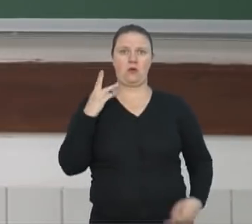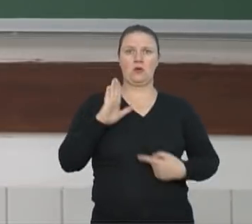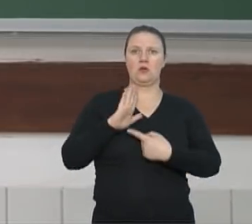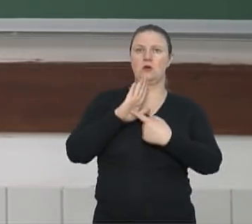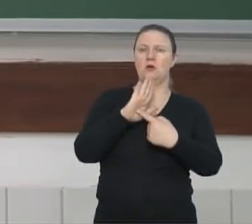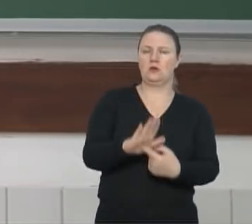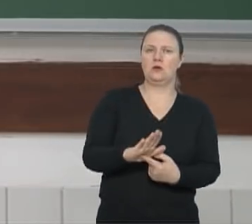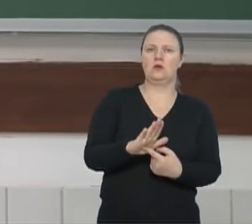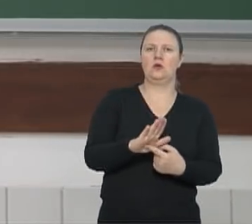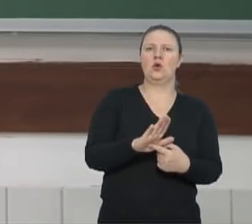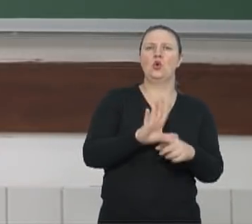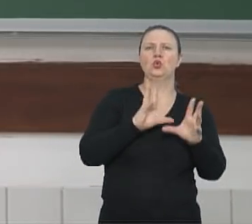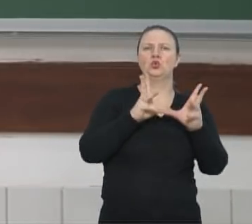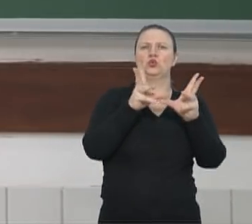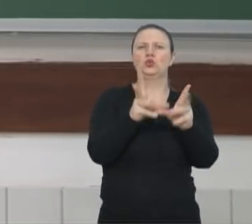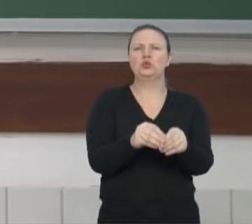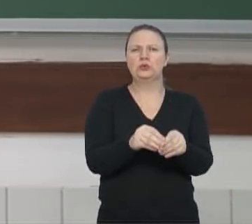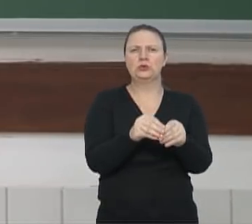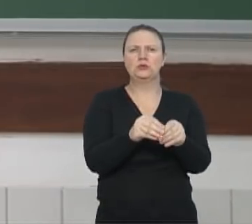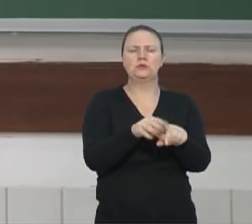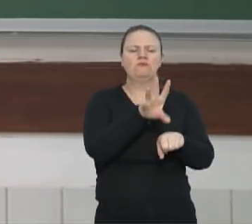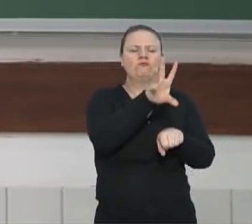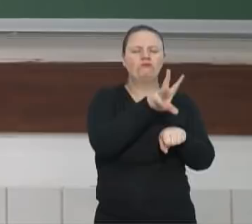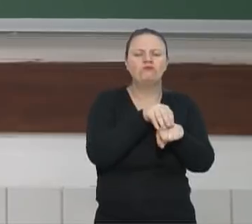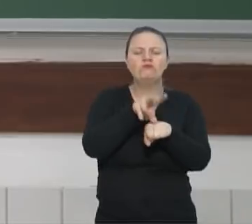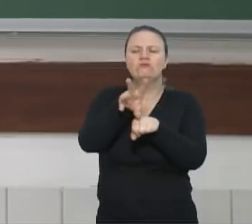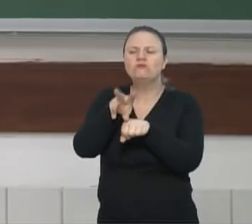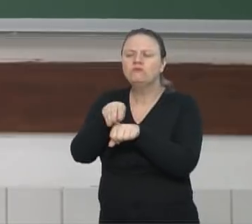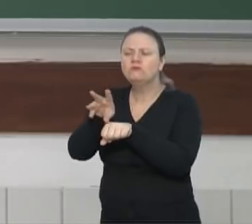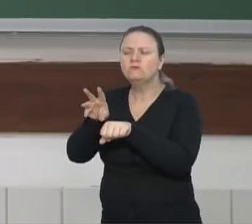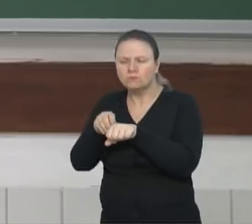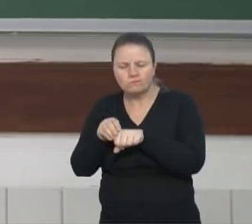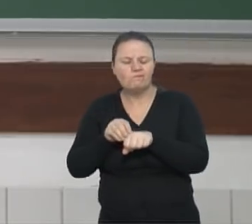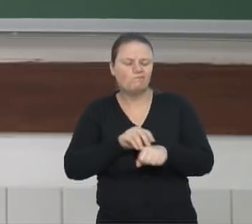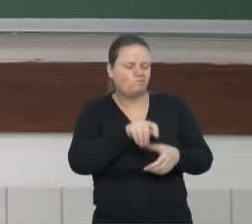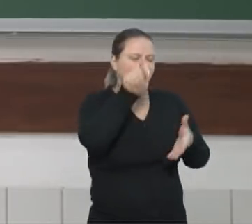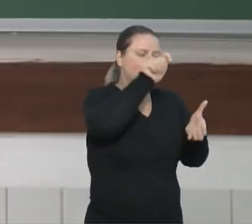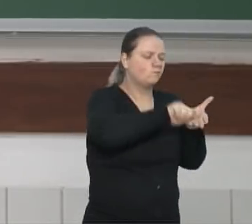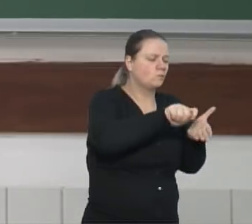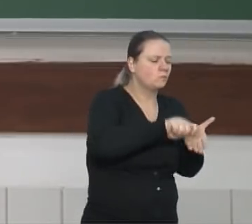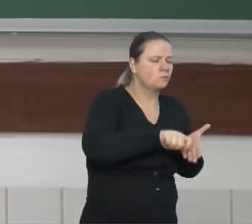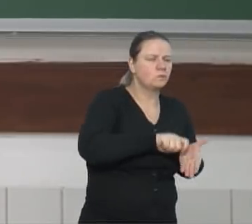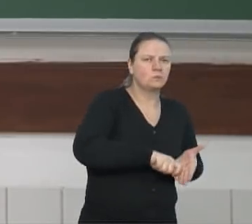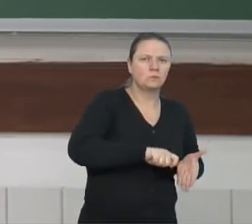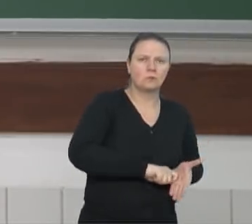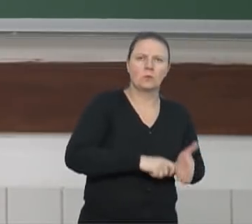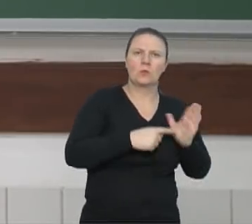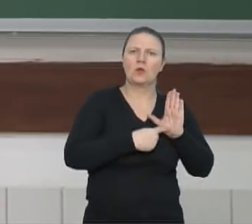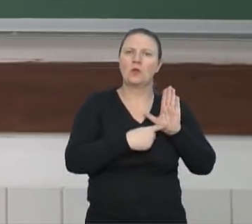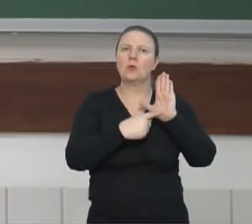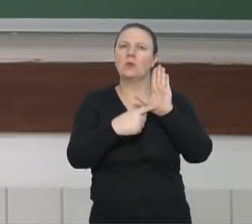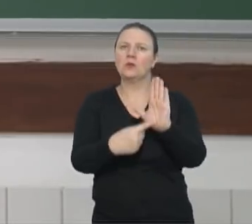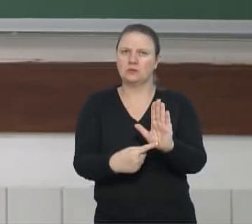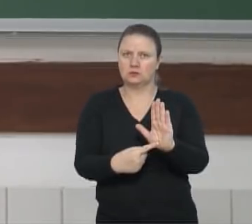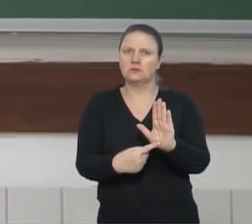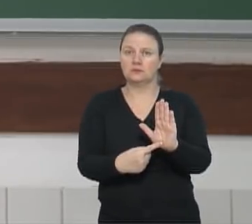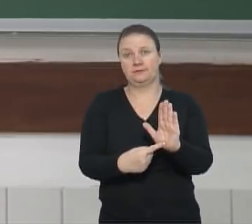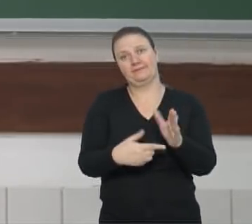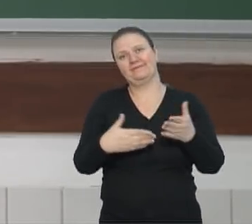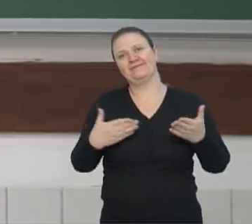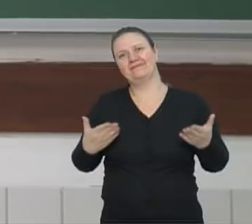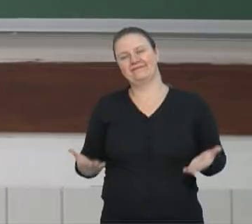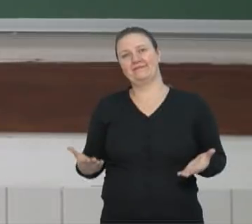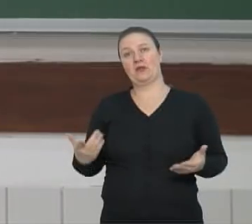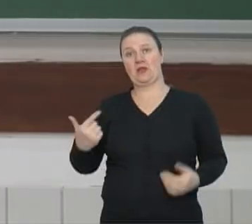os meus conhecimentos e, a partir de então, mostrar aquilo que eu estou querendo passar.